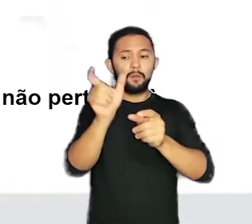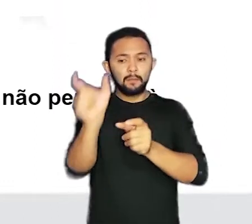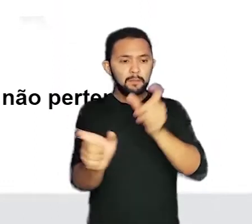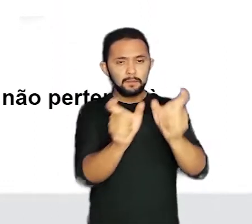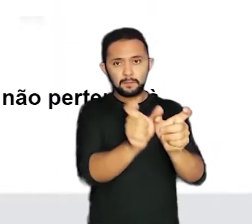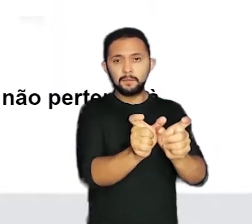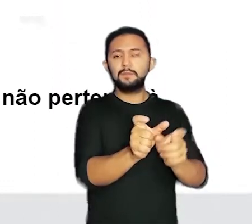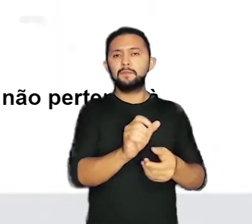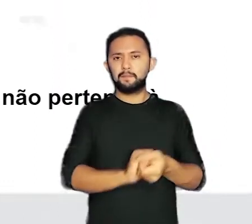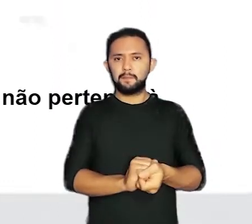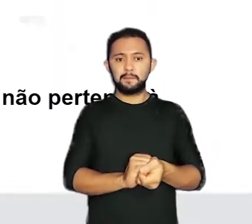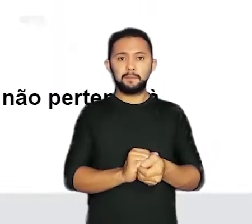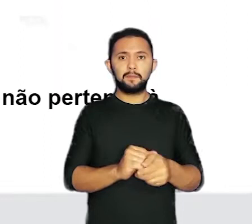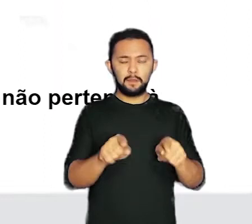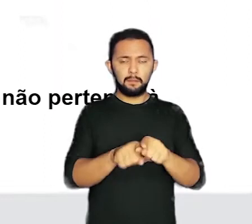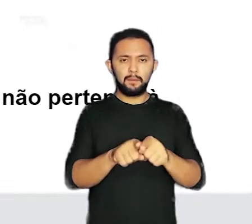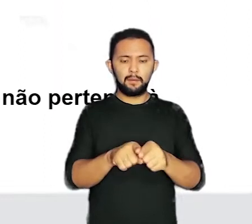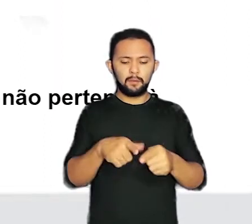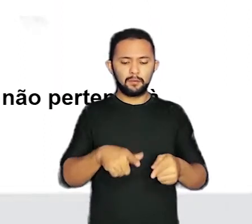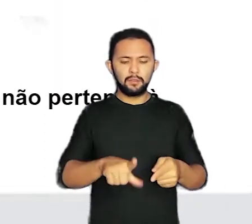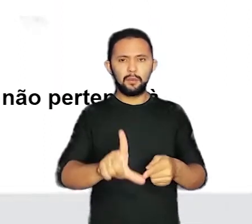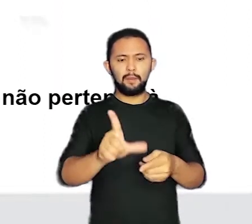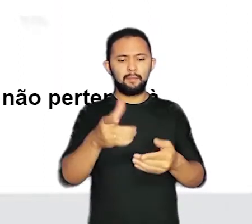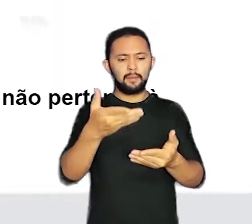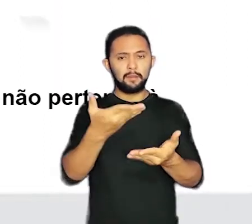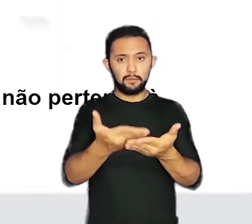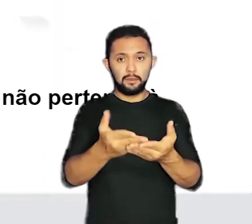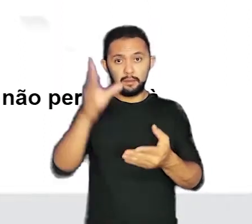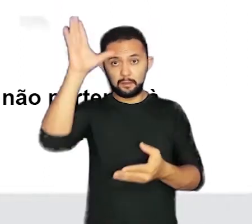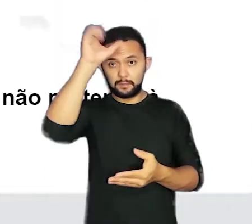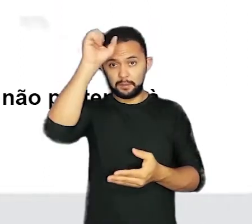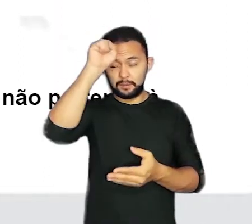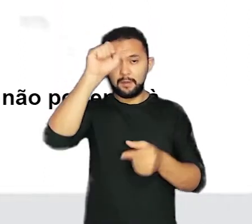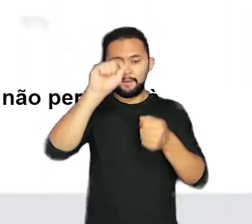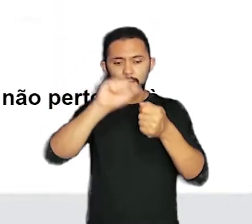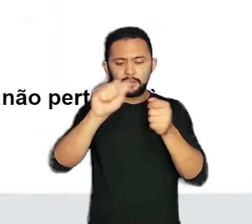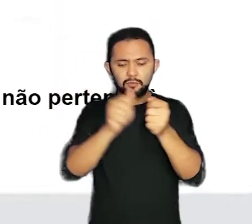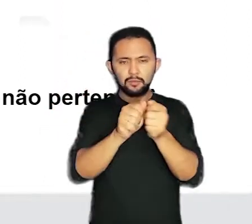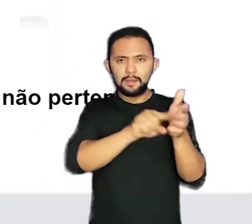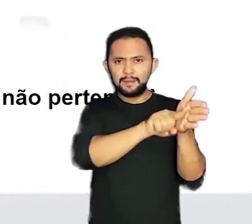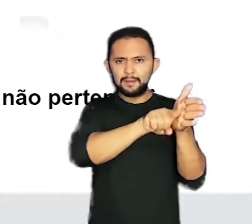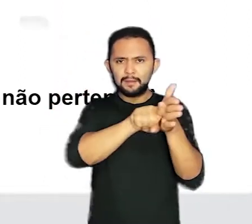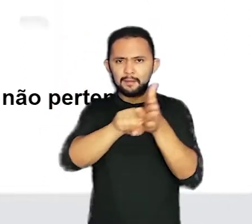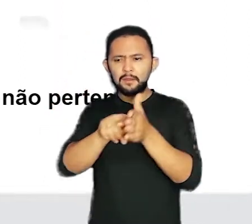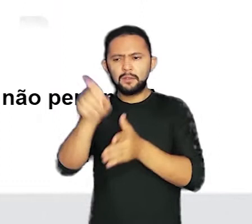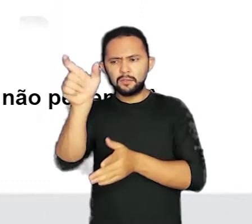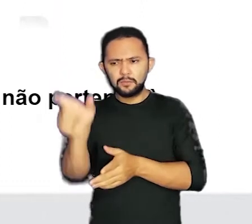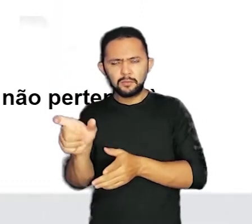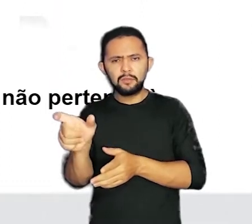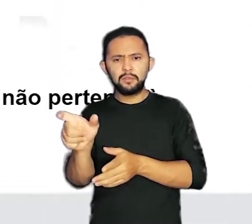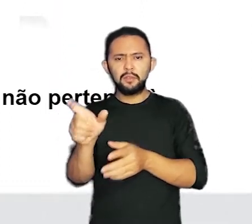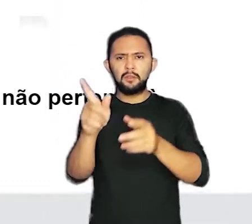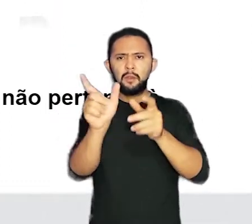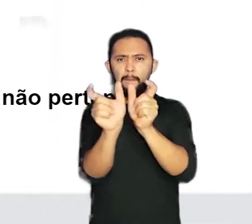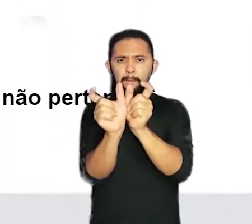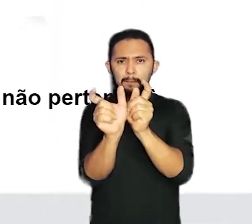aposto e o vocativo, mas nas próximas aulas vamos ver todos esses elementos aqui para a gente analisar o período simples. Sujeito, predicado,